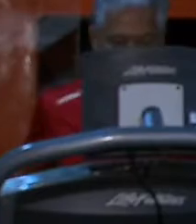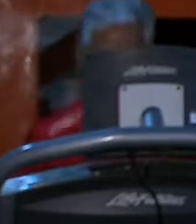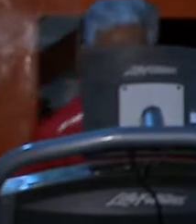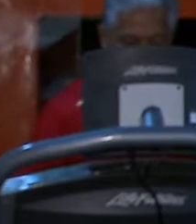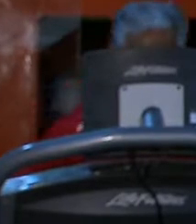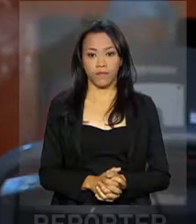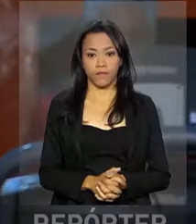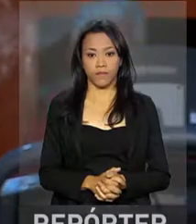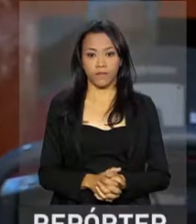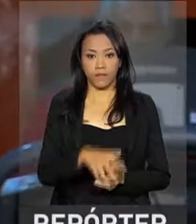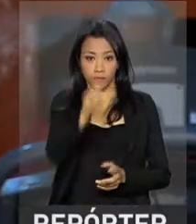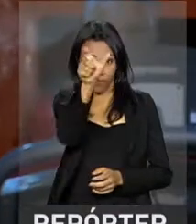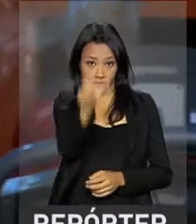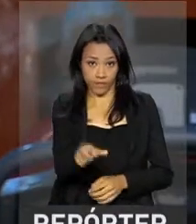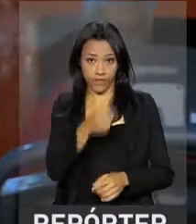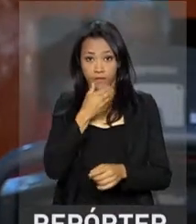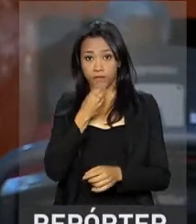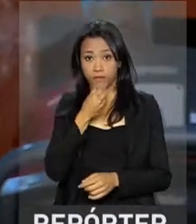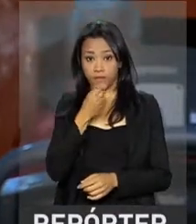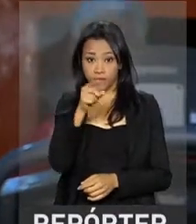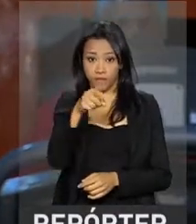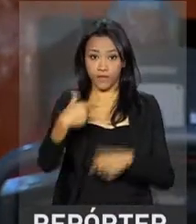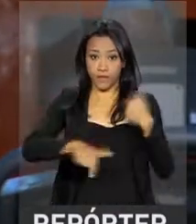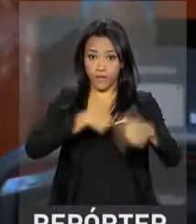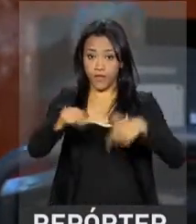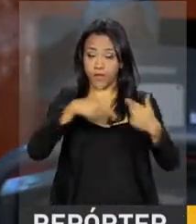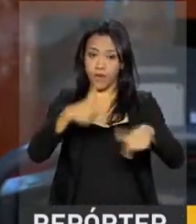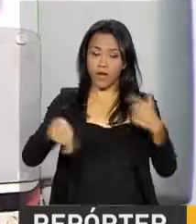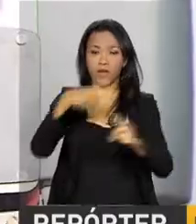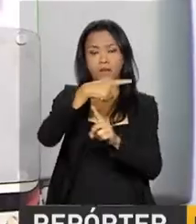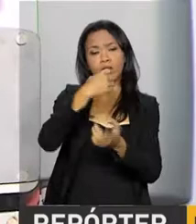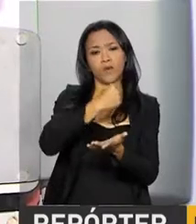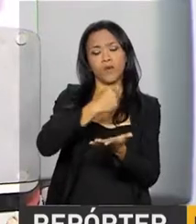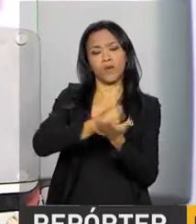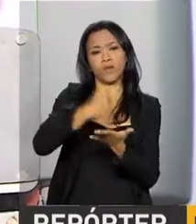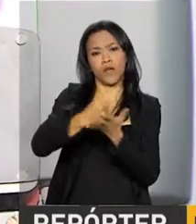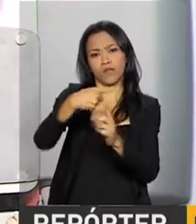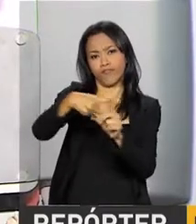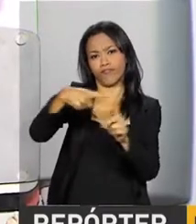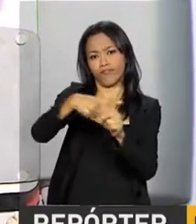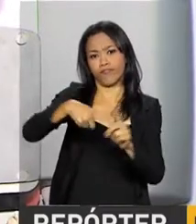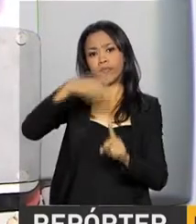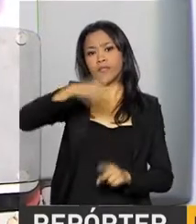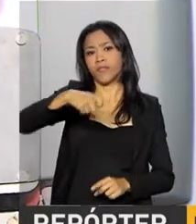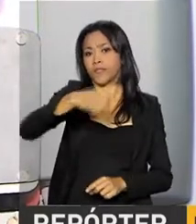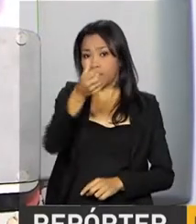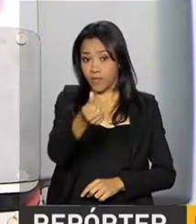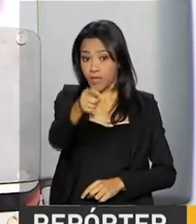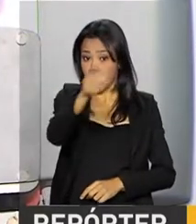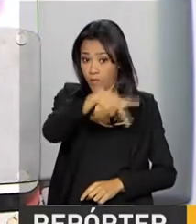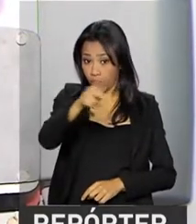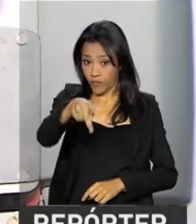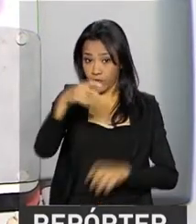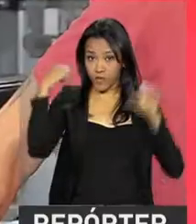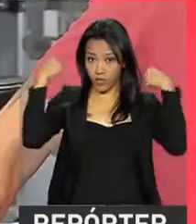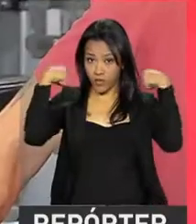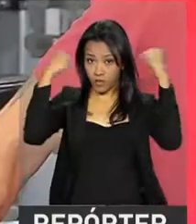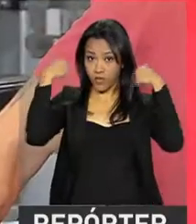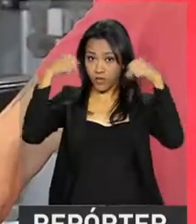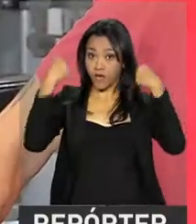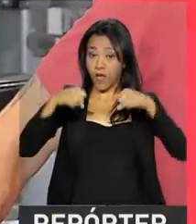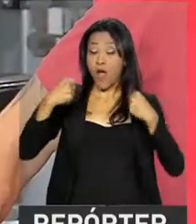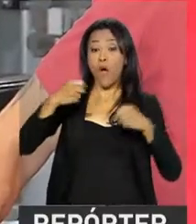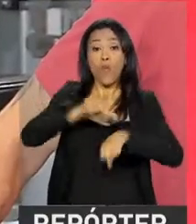cristopher trabalha em regime parcial há seis meses para o professor de educação física o horário flexível é